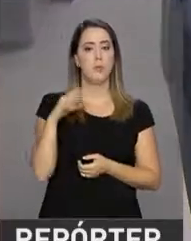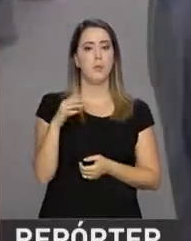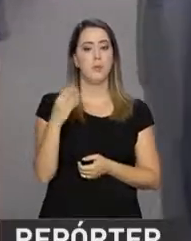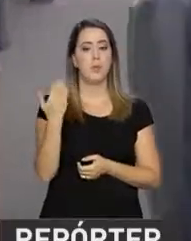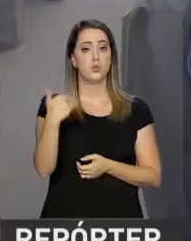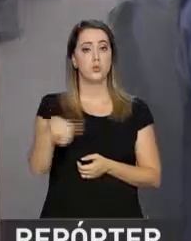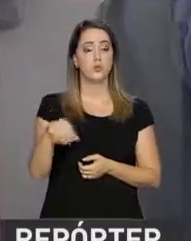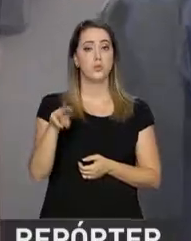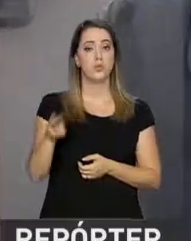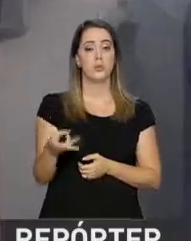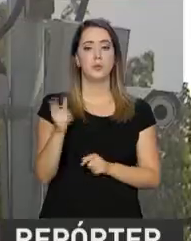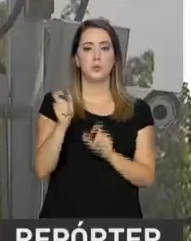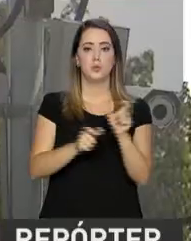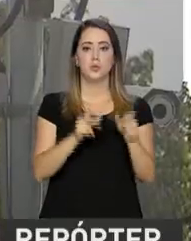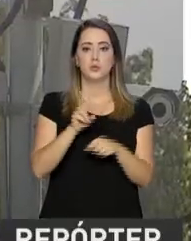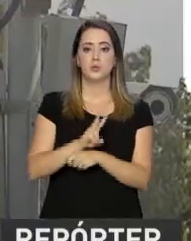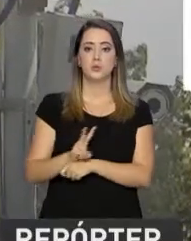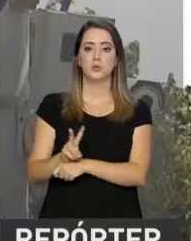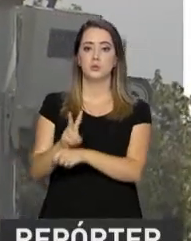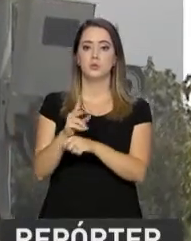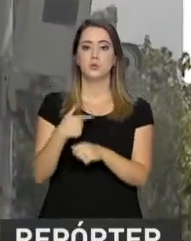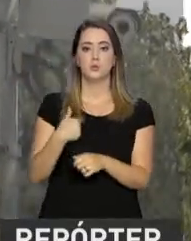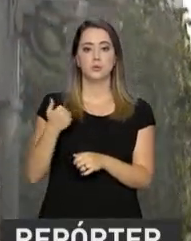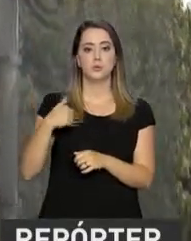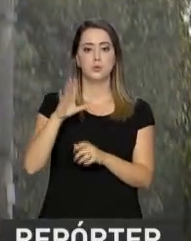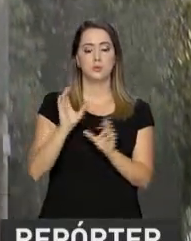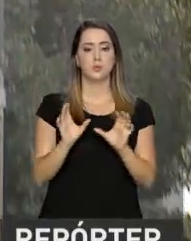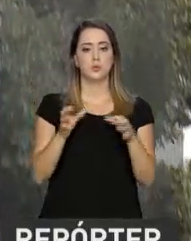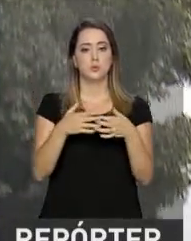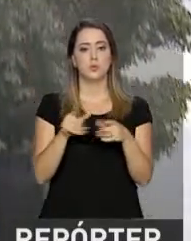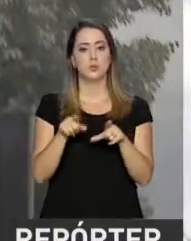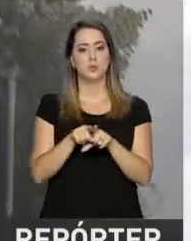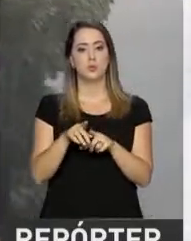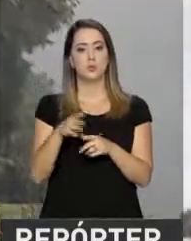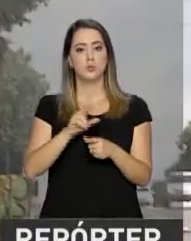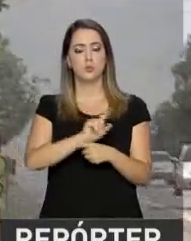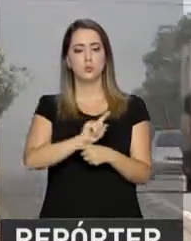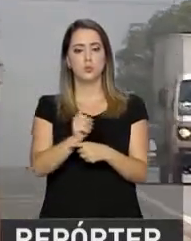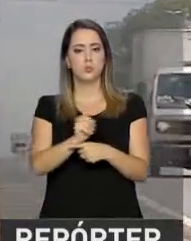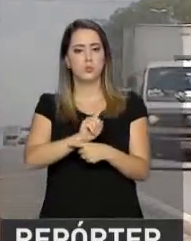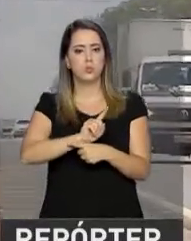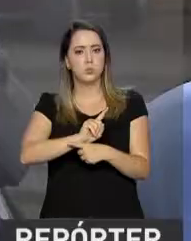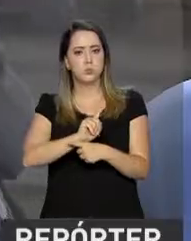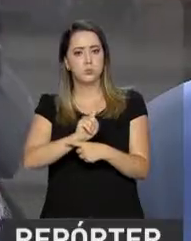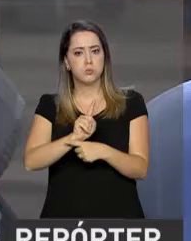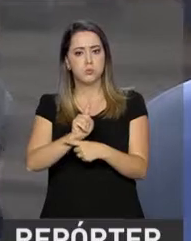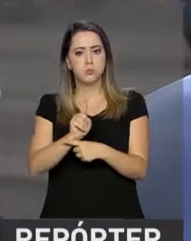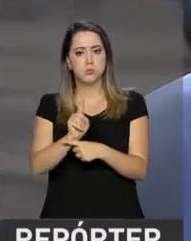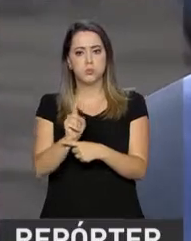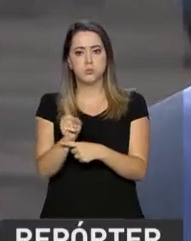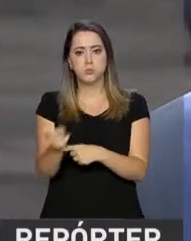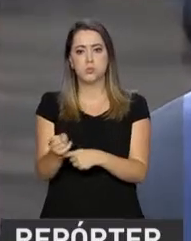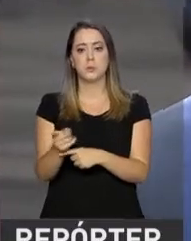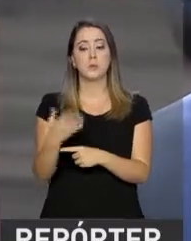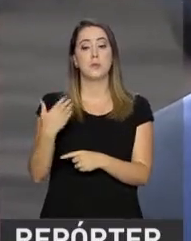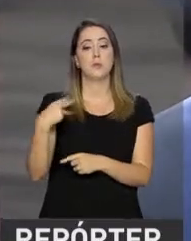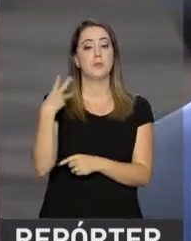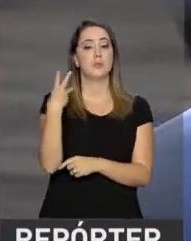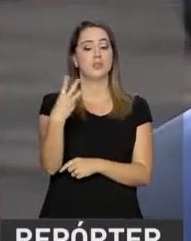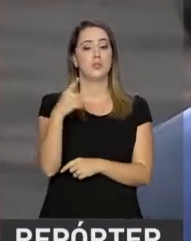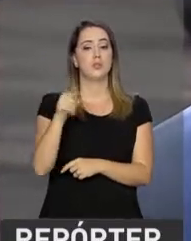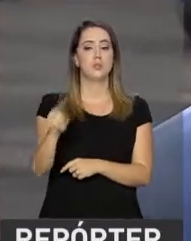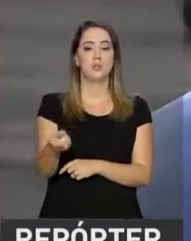foram fiscalizados a maioria das atuações foi por excesso de velocidade e houve três mil flagrantes